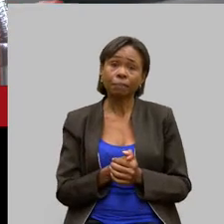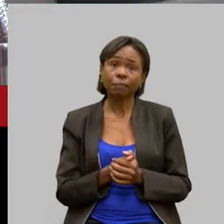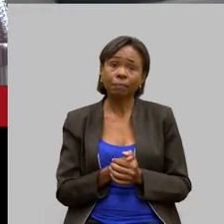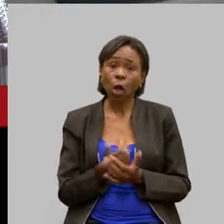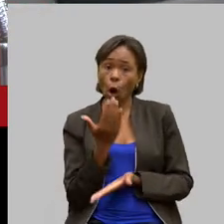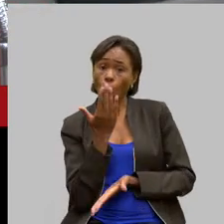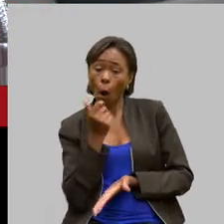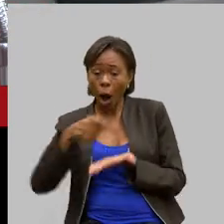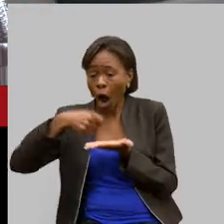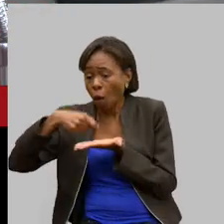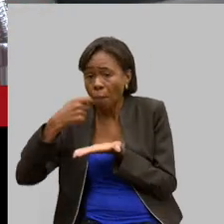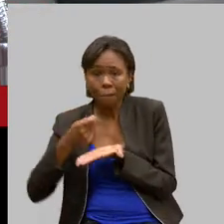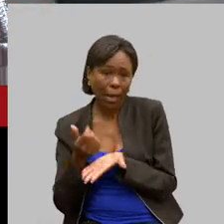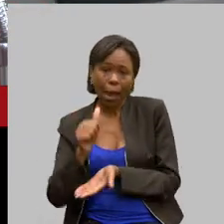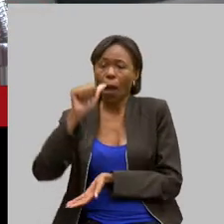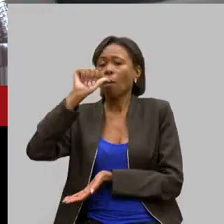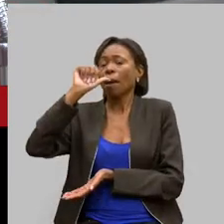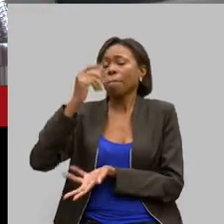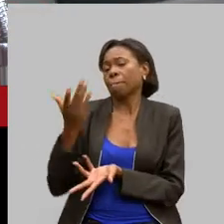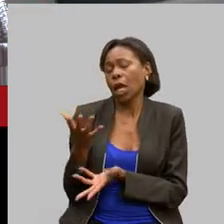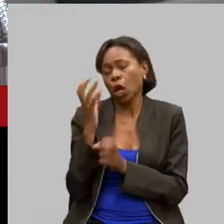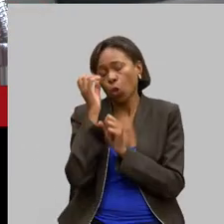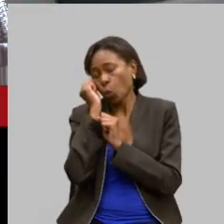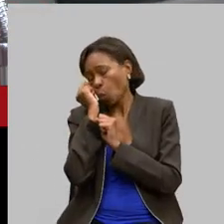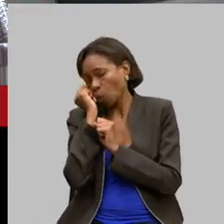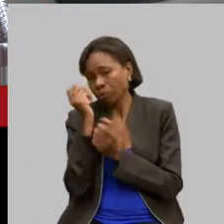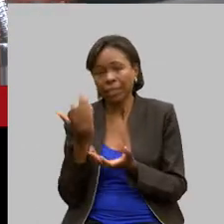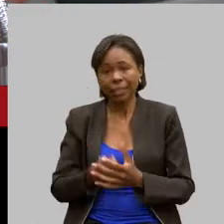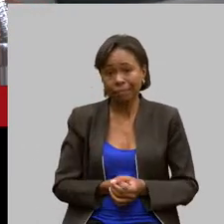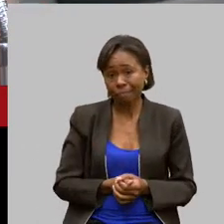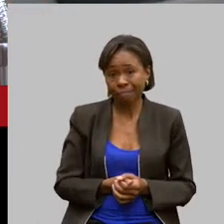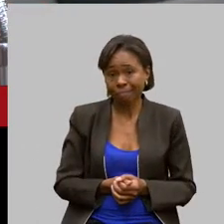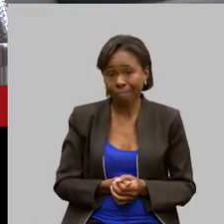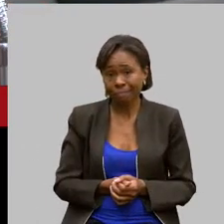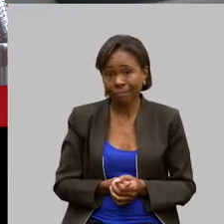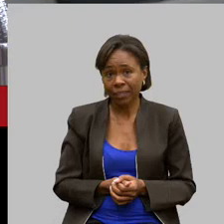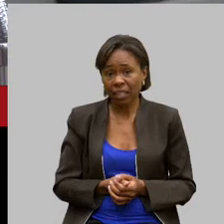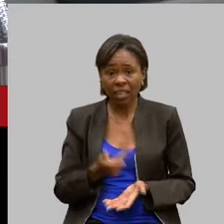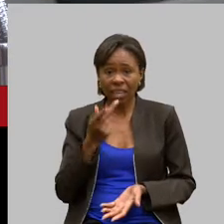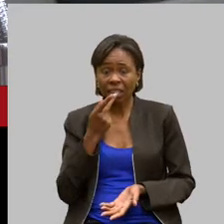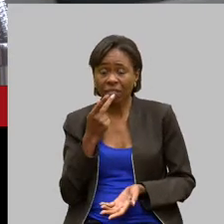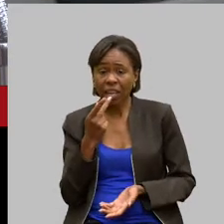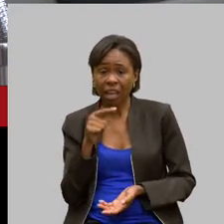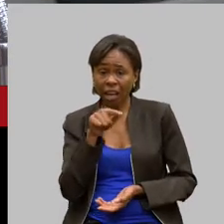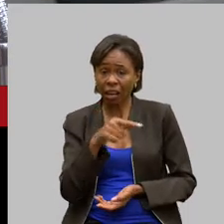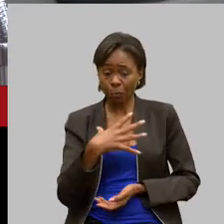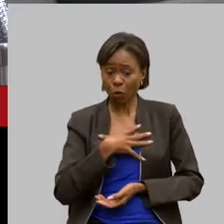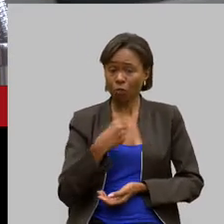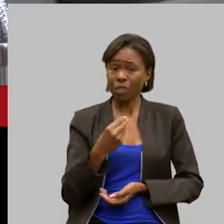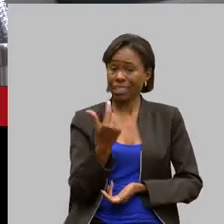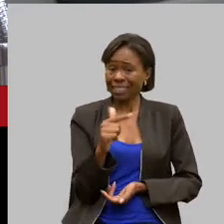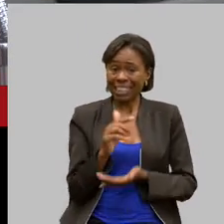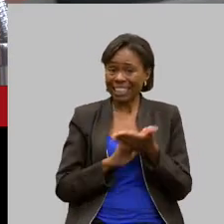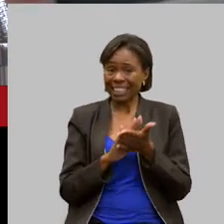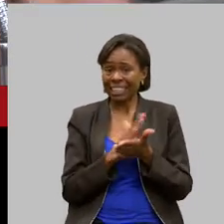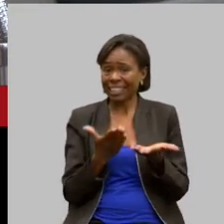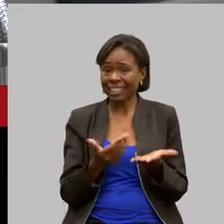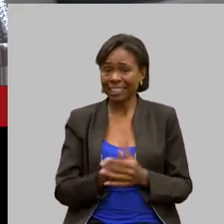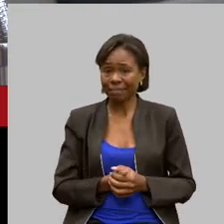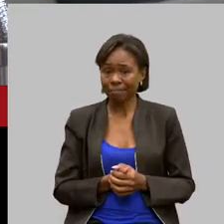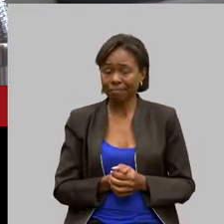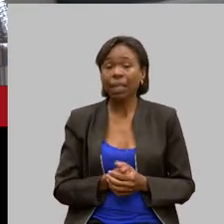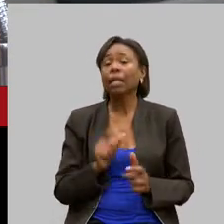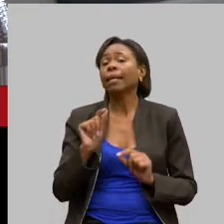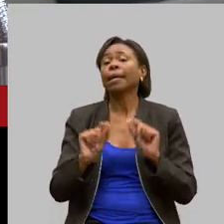o Enfermeiro levando ele no colo para lá no colo para cá e fala com o menino não tem nada mesmo mas quem passa